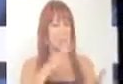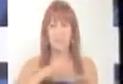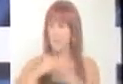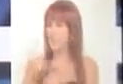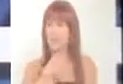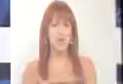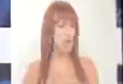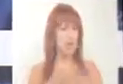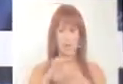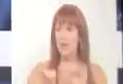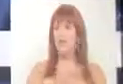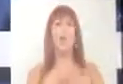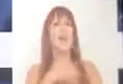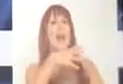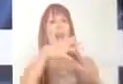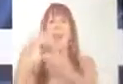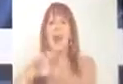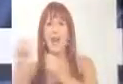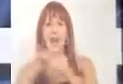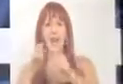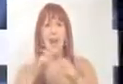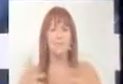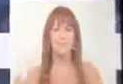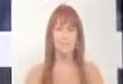para várias órgãos de comunicação social, e